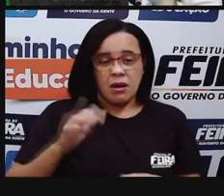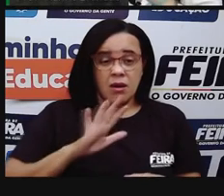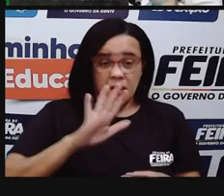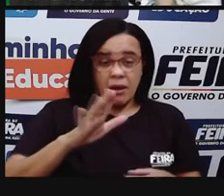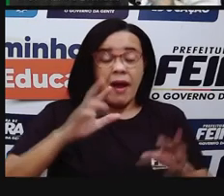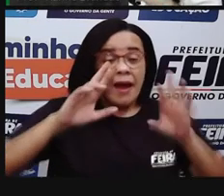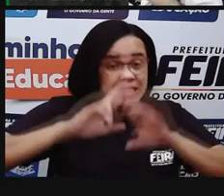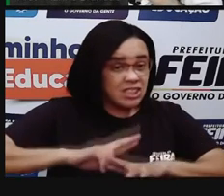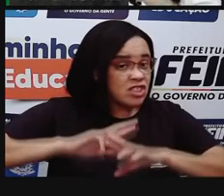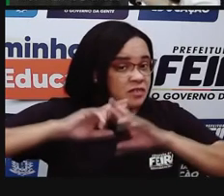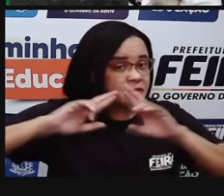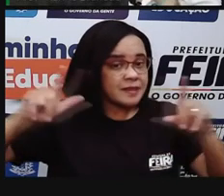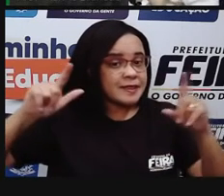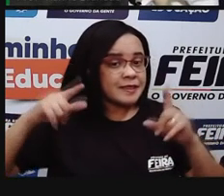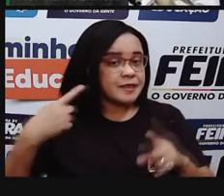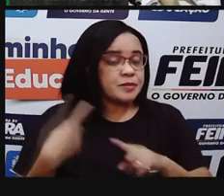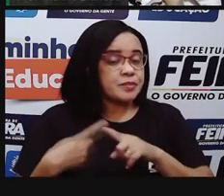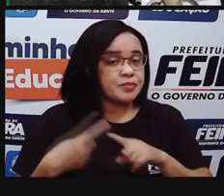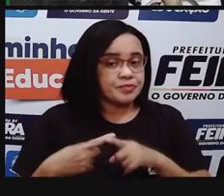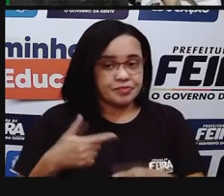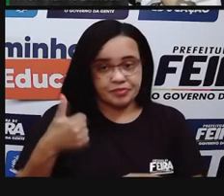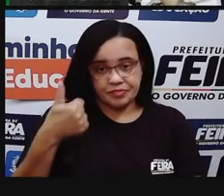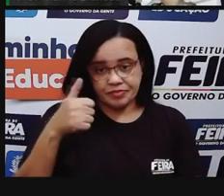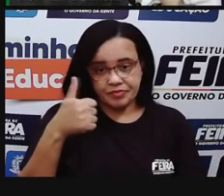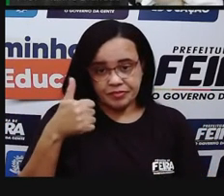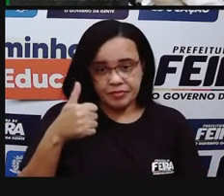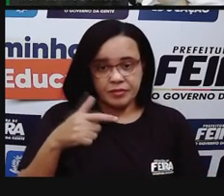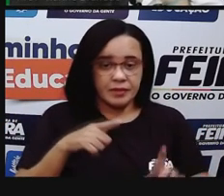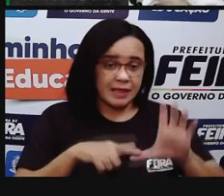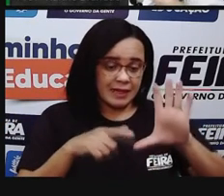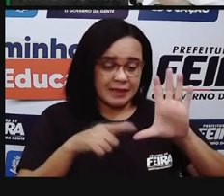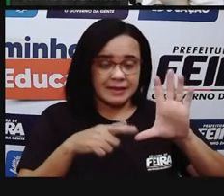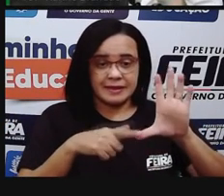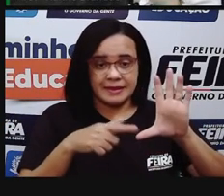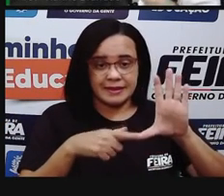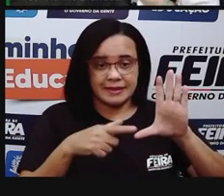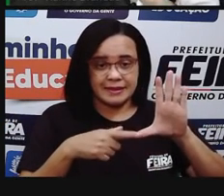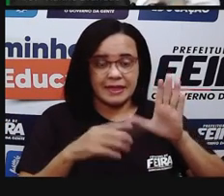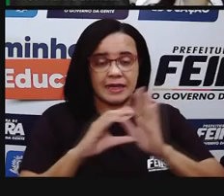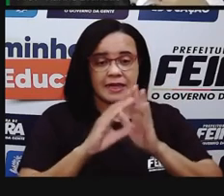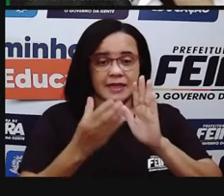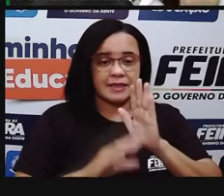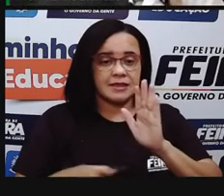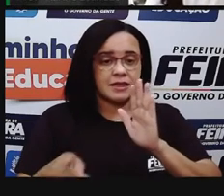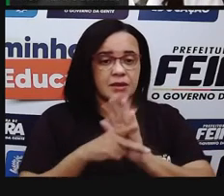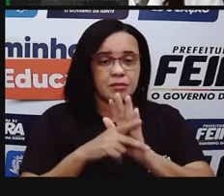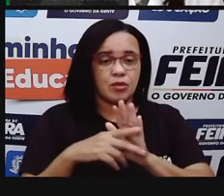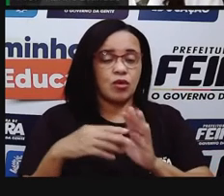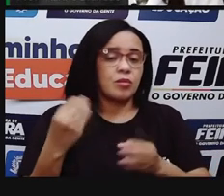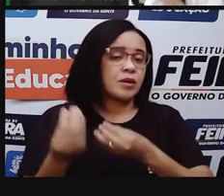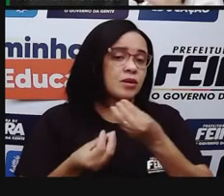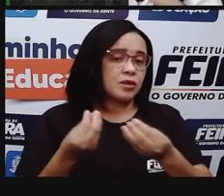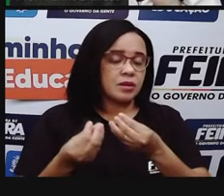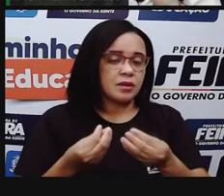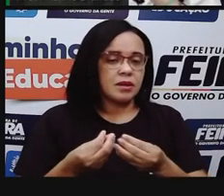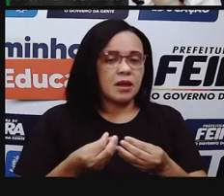ser a diferença? É que esse polegar aqui, opositor, isso é característica